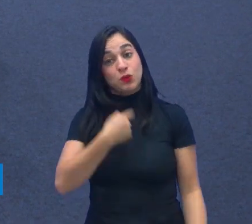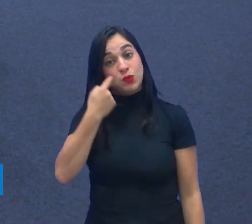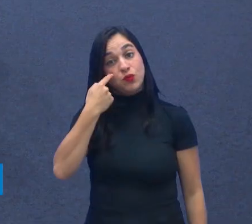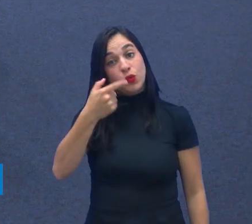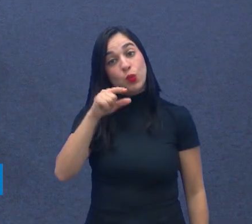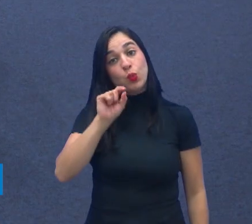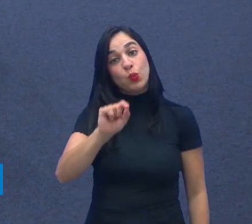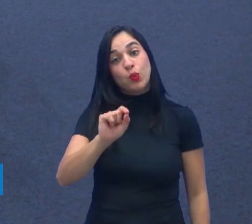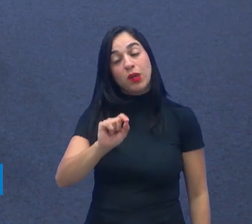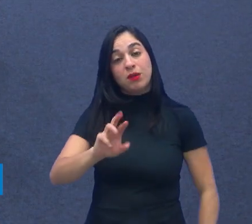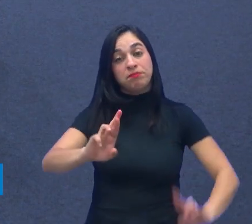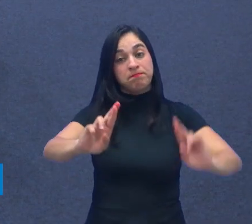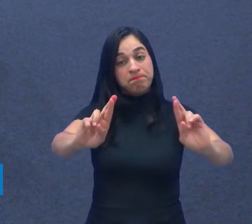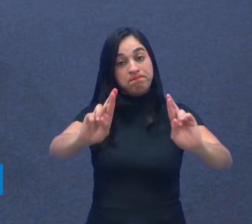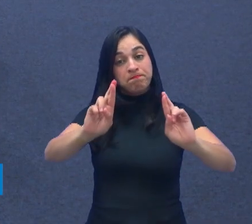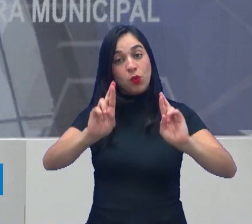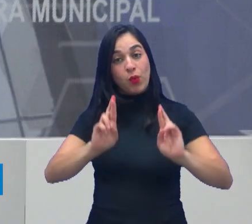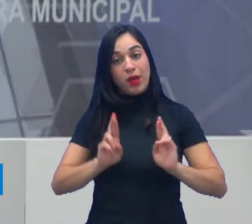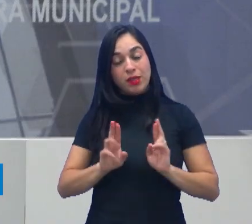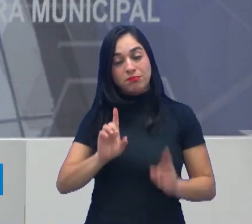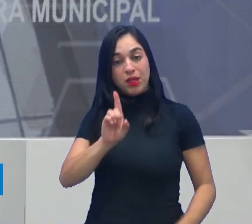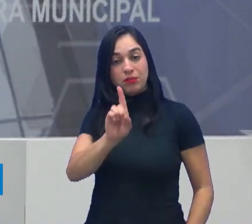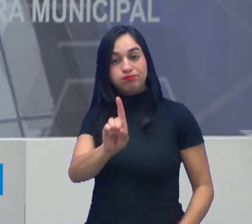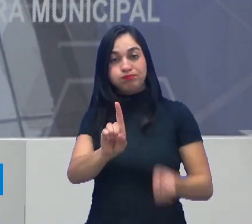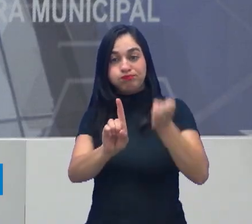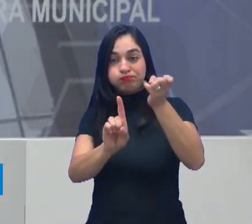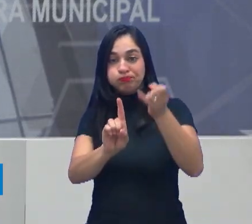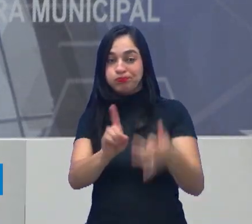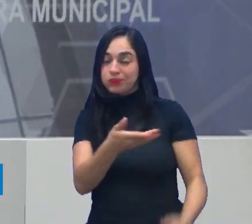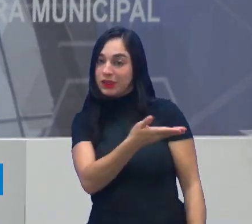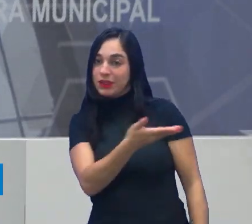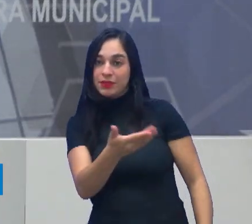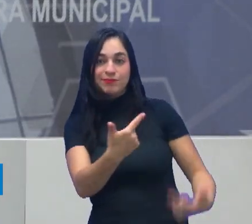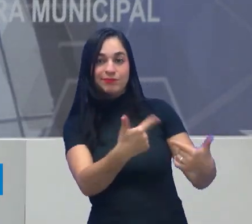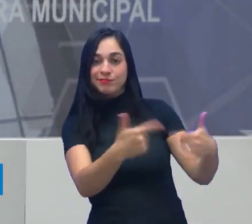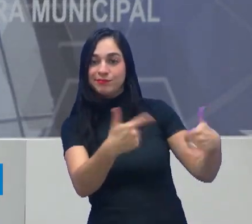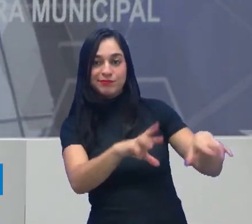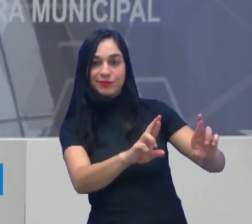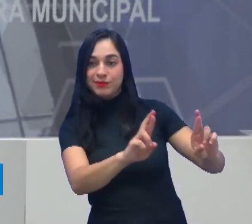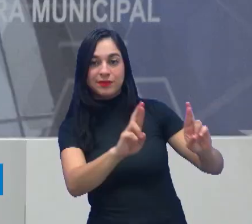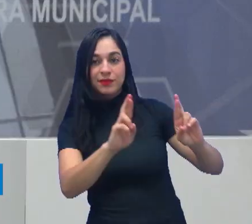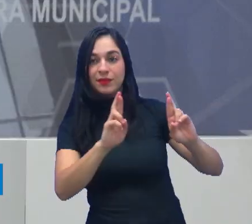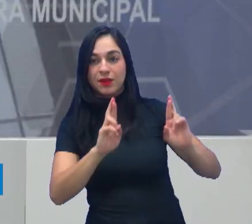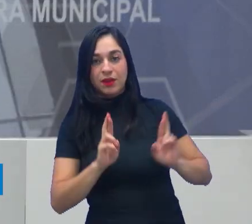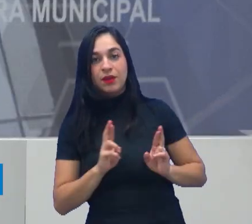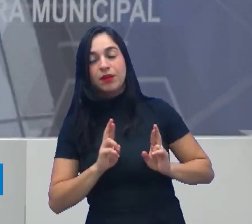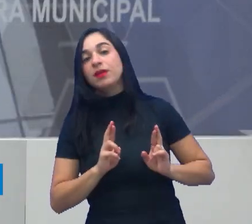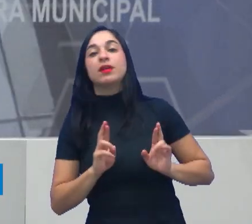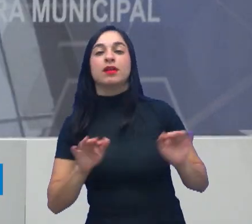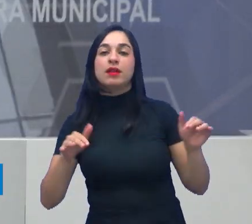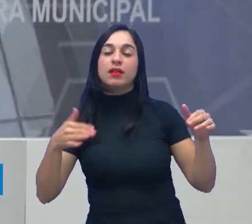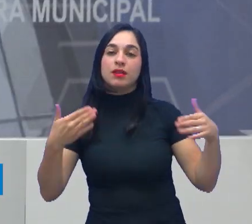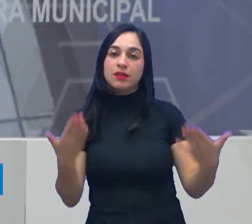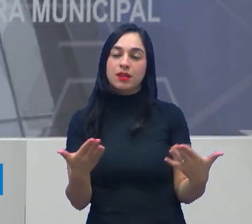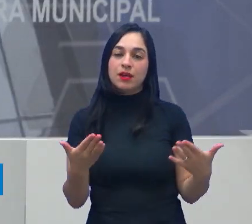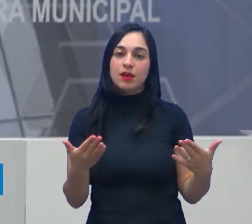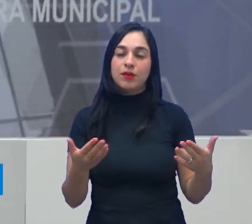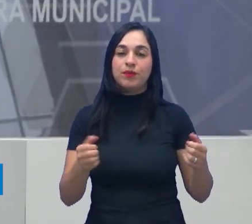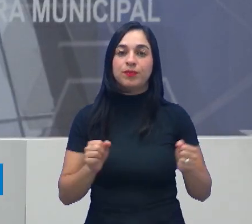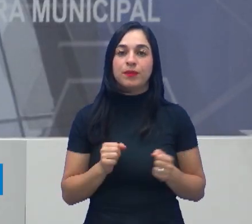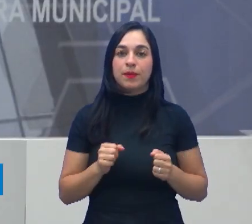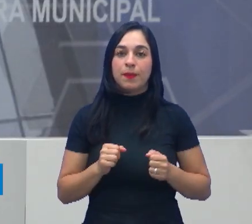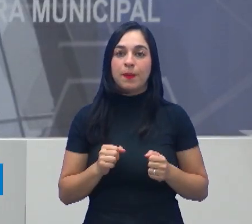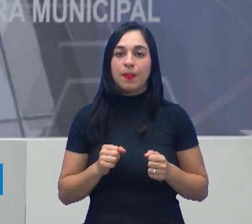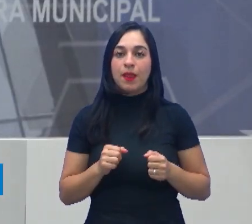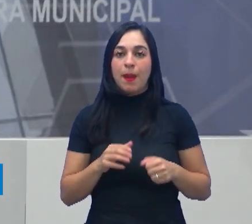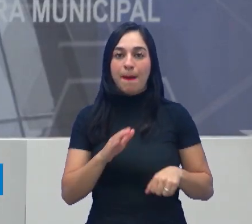ao parlamentar na tribuna não é o forte dessa turma. E isso, quando a gente fala... Agora chegou mais uma aqui para